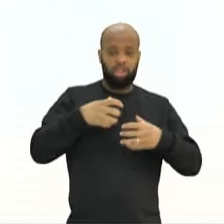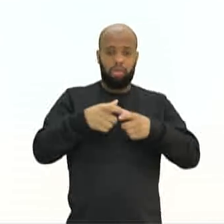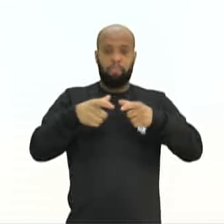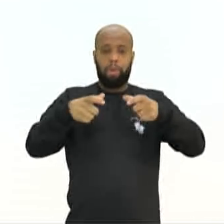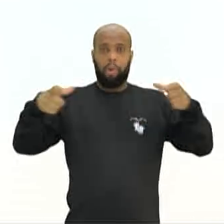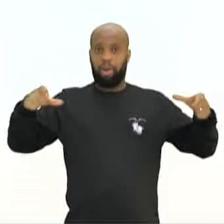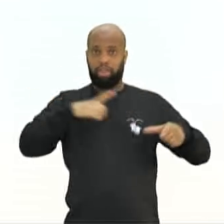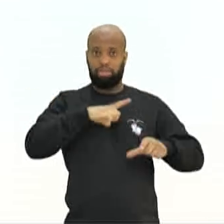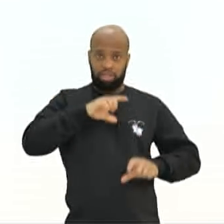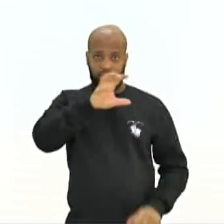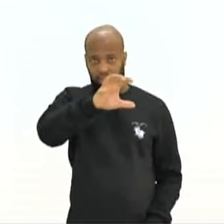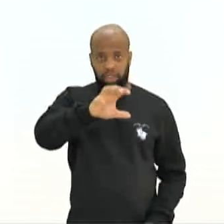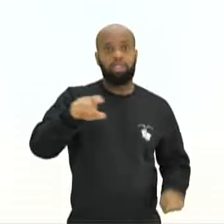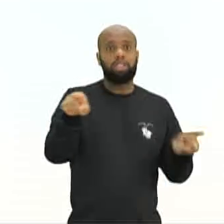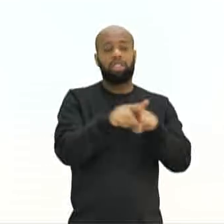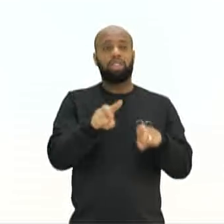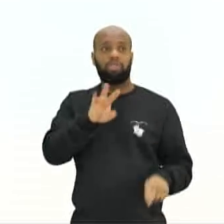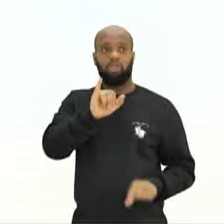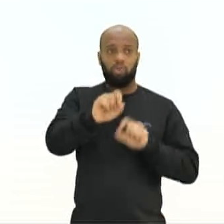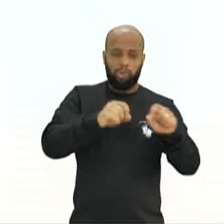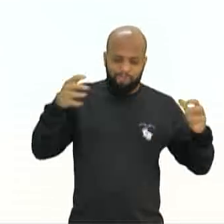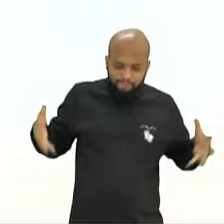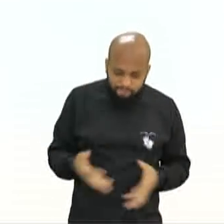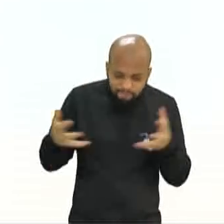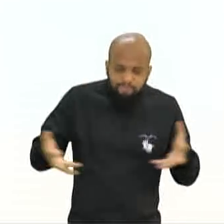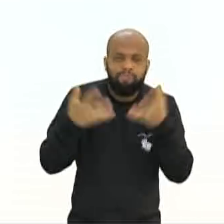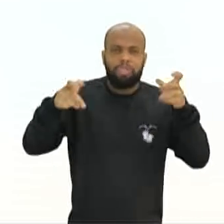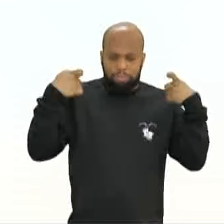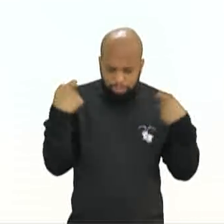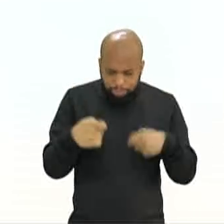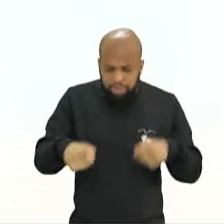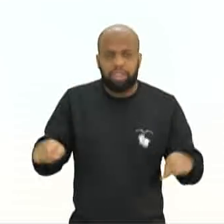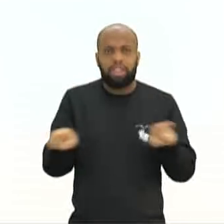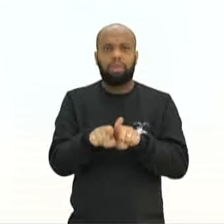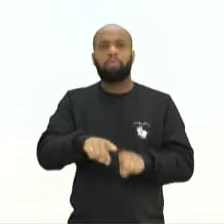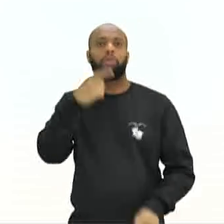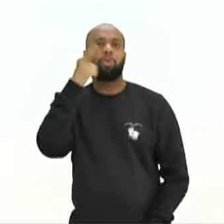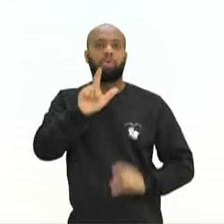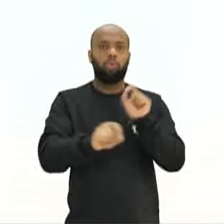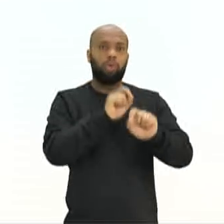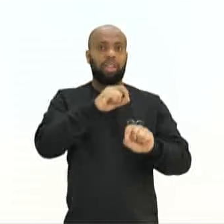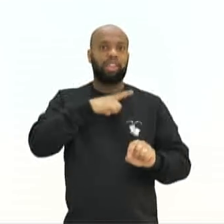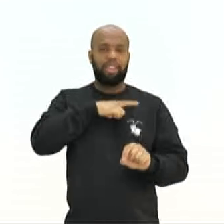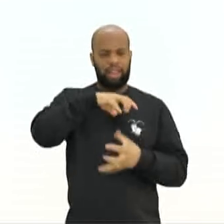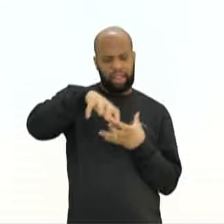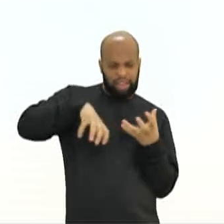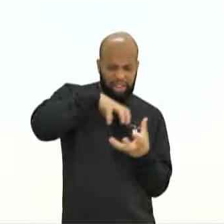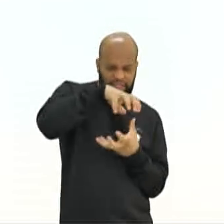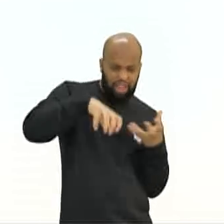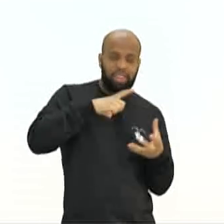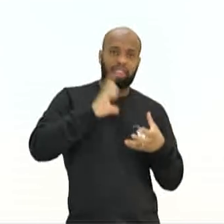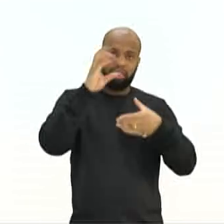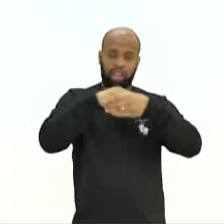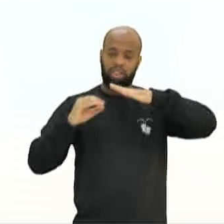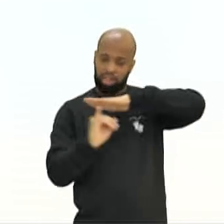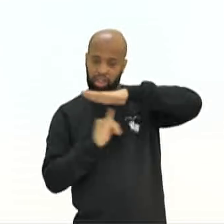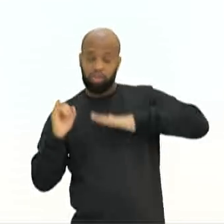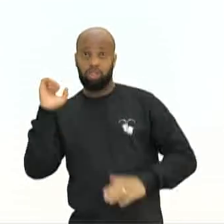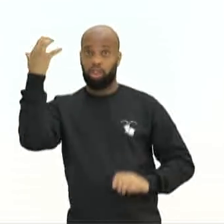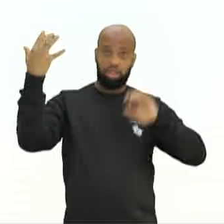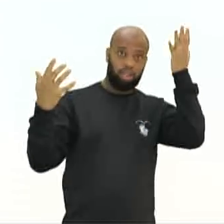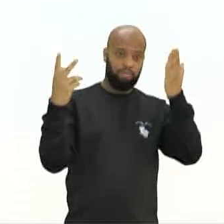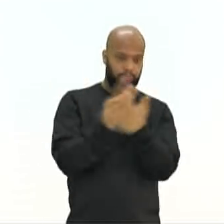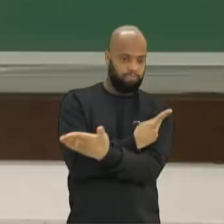expansão em escala dando o empurrão mais do que necessário para que as revoluções dentro da indústria